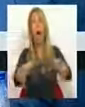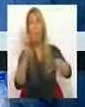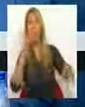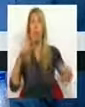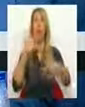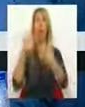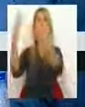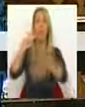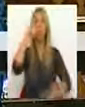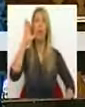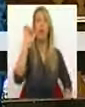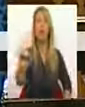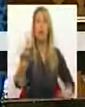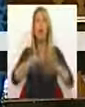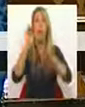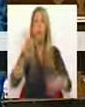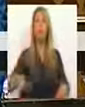bancarrota que deixaram o nosso país.